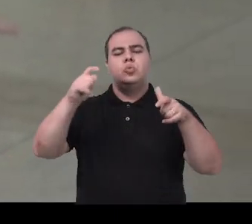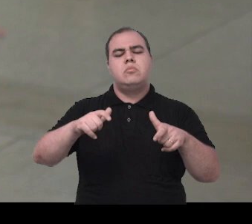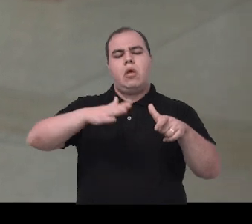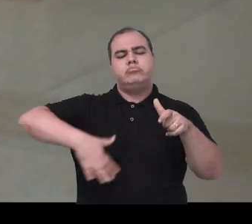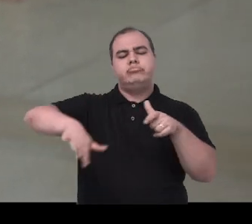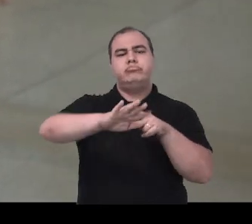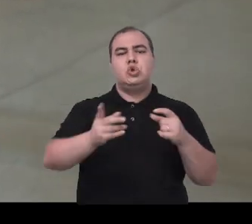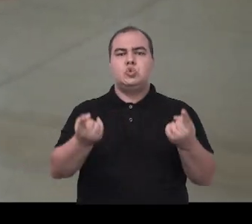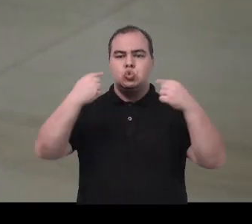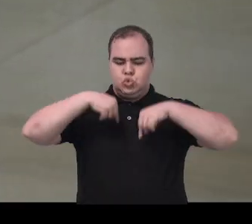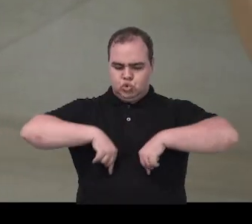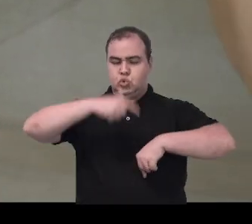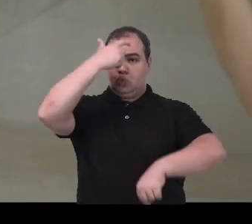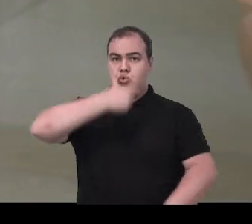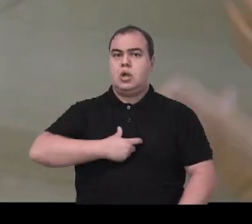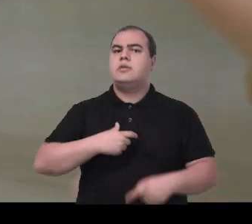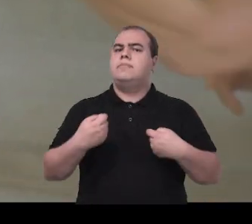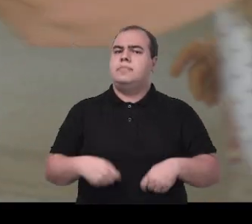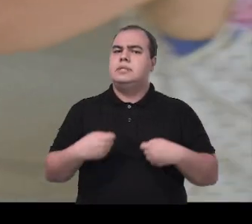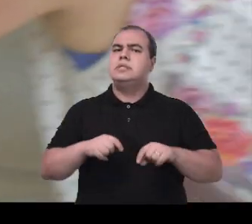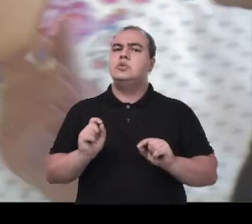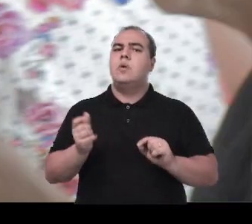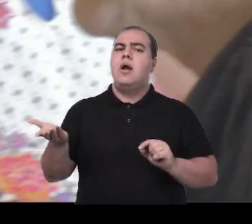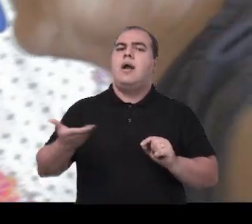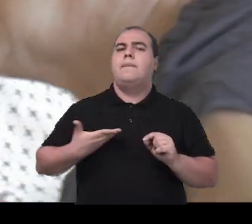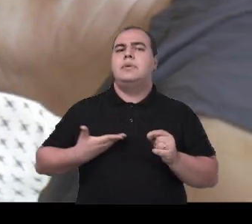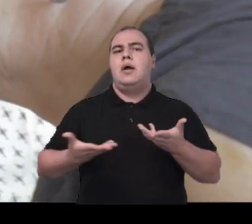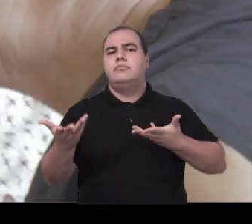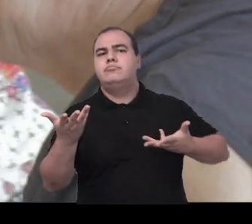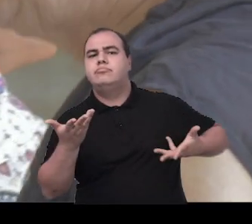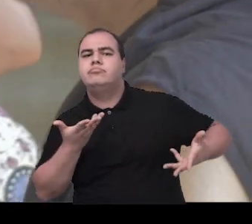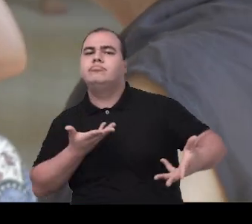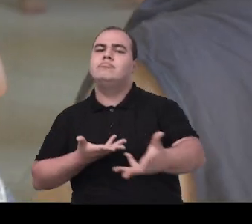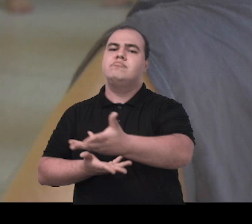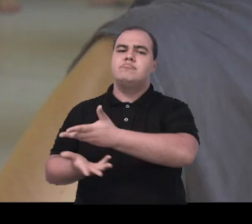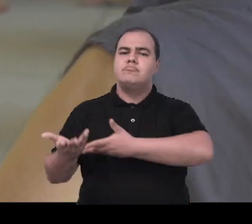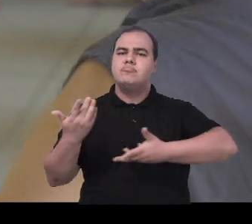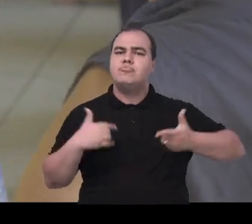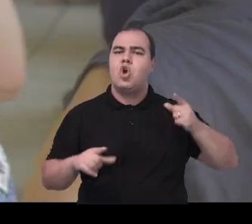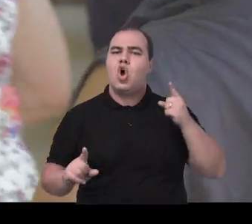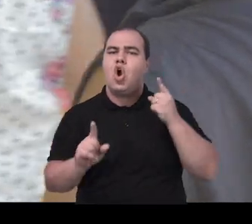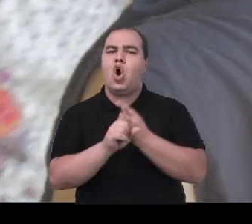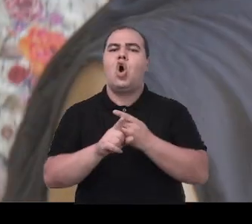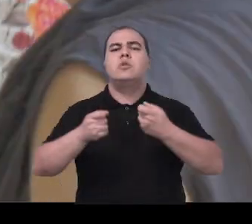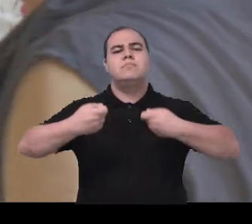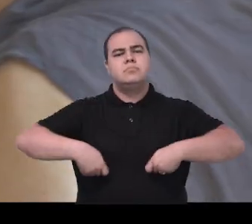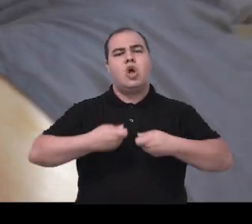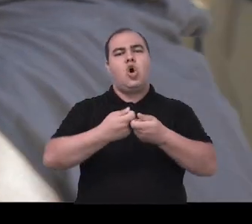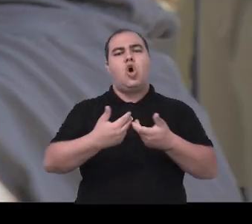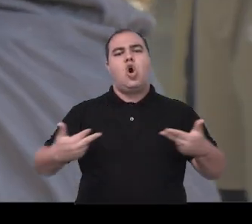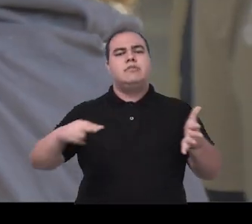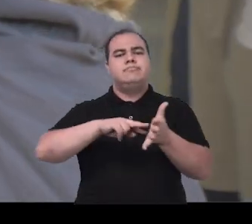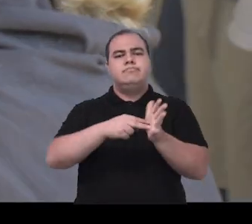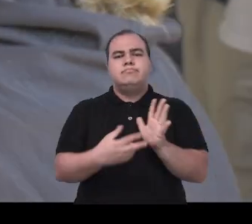gente entende que o sujeito ele precisa na vida dele para estar bem, enfim, precisa de relações de amizade, ele precisa de afeto, ele precisa de encontro, ele precisa